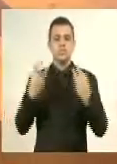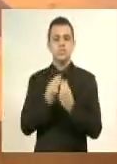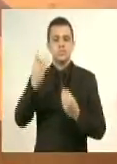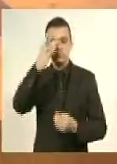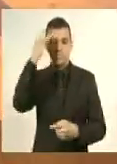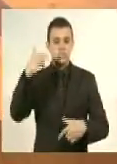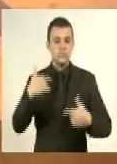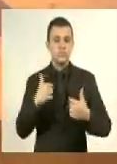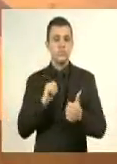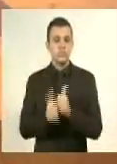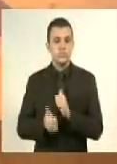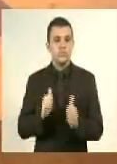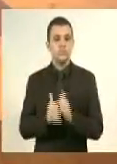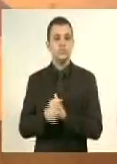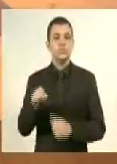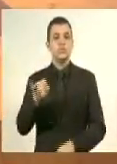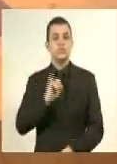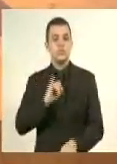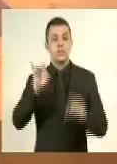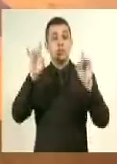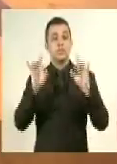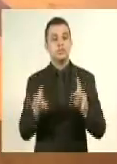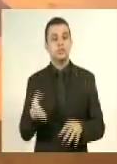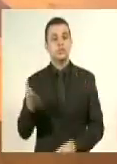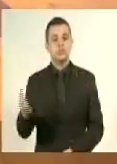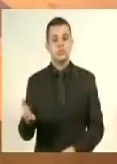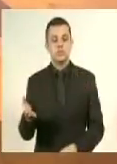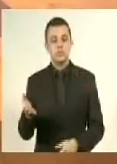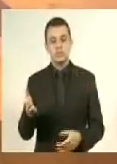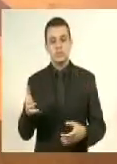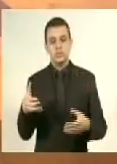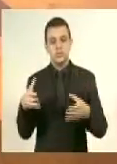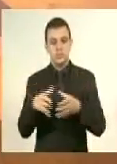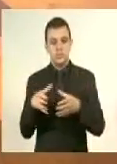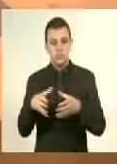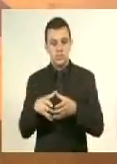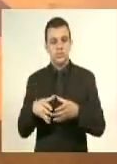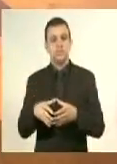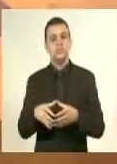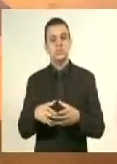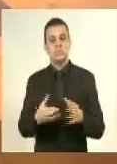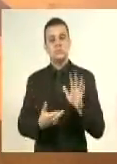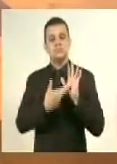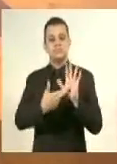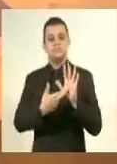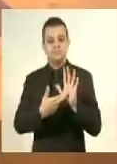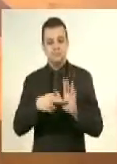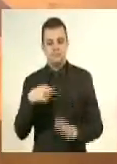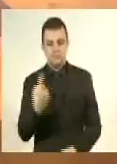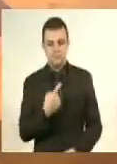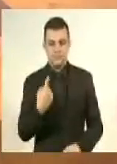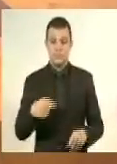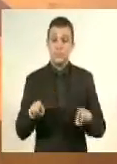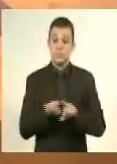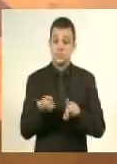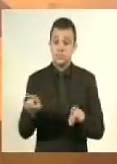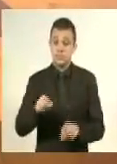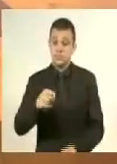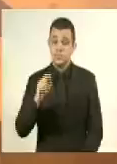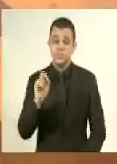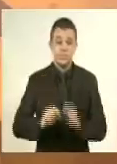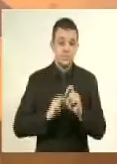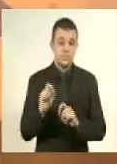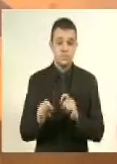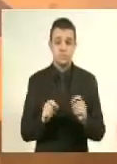em especial desse time que tanto nos representou. E o mais importante, senhor presidente, é que isso abre um